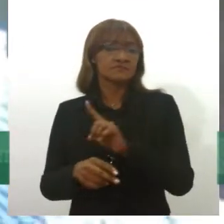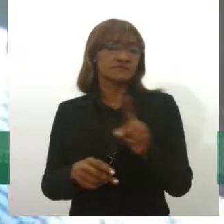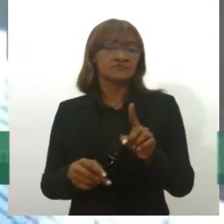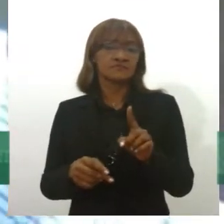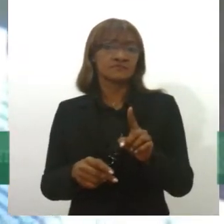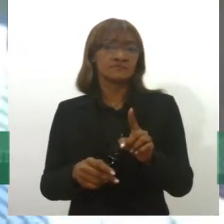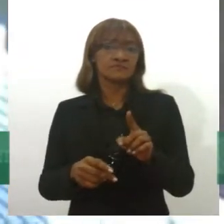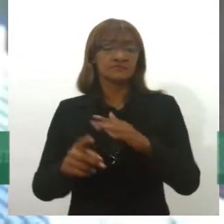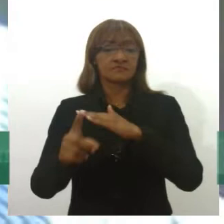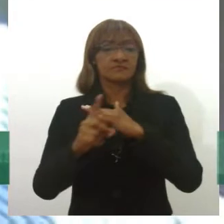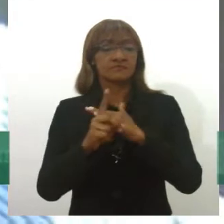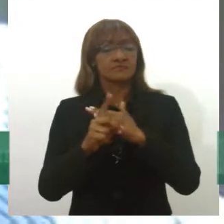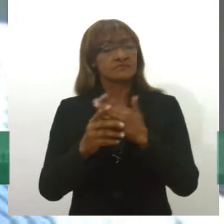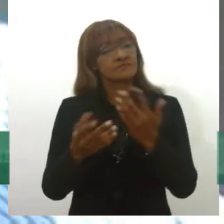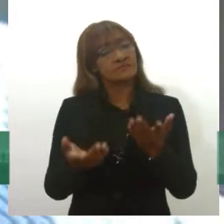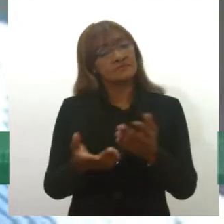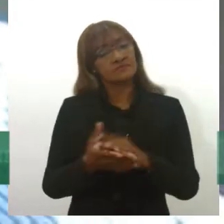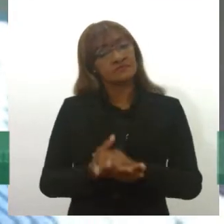consumidor final.